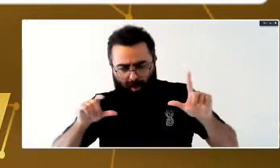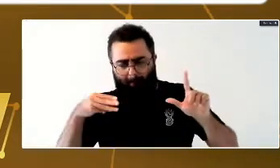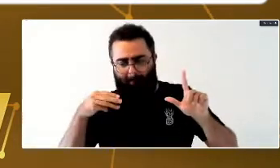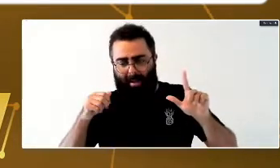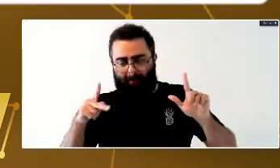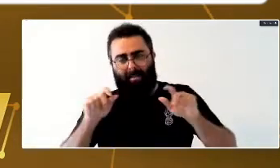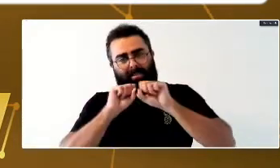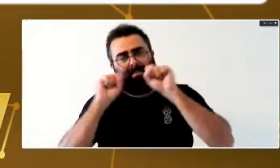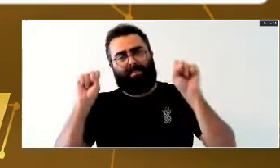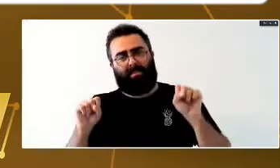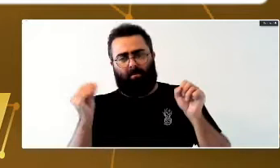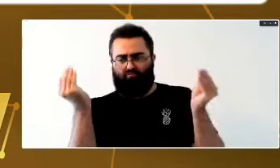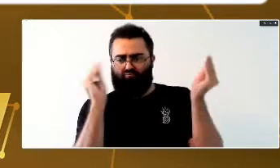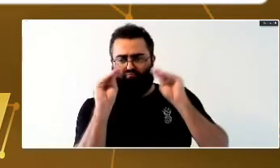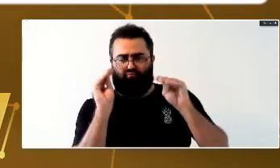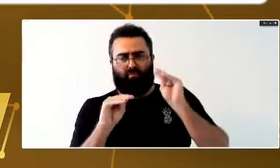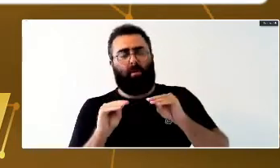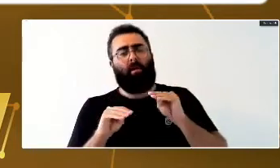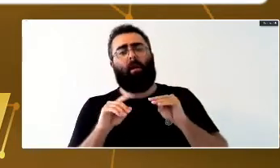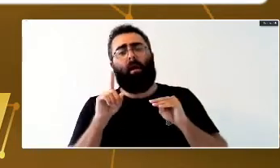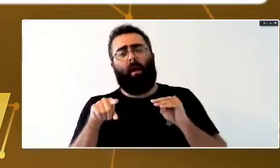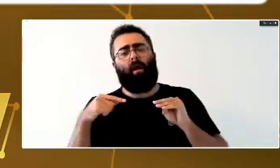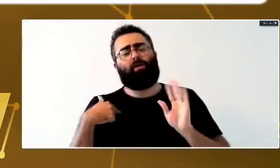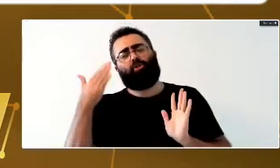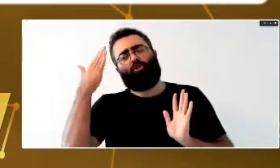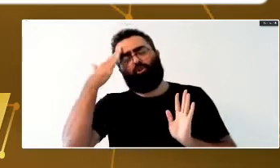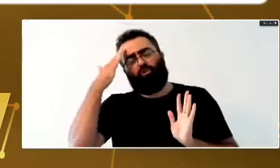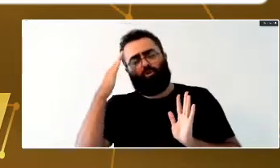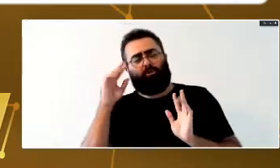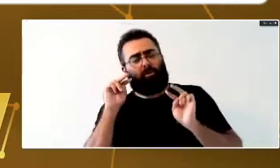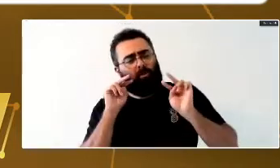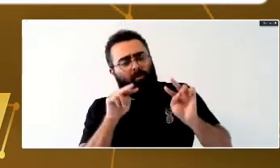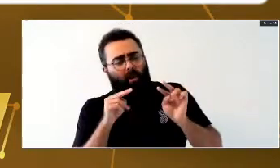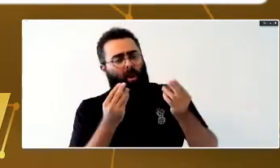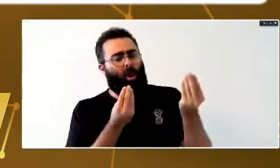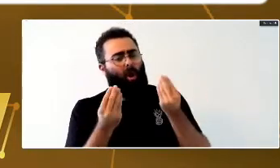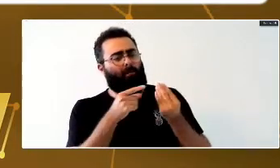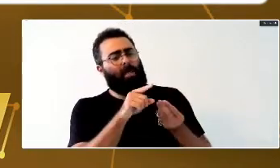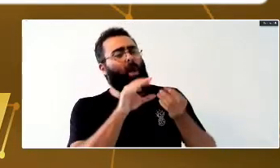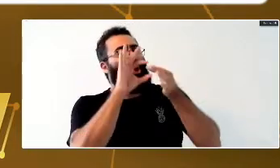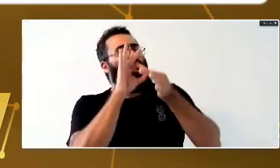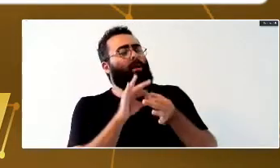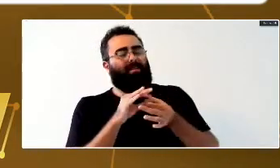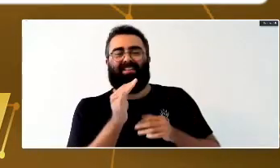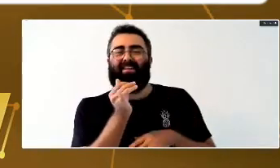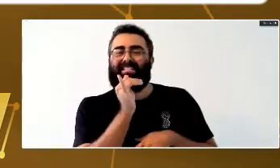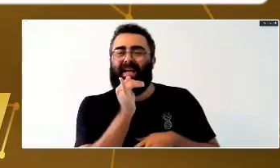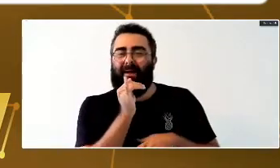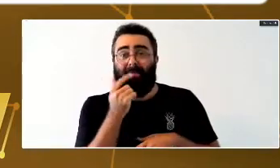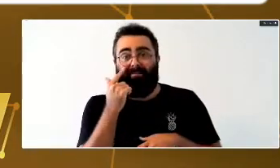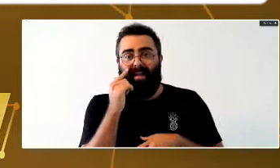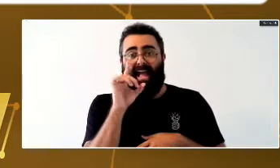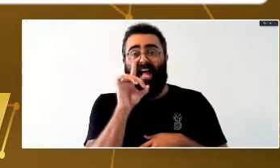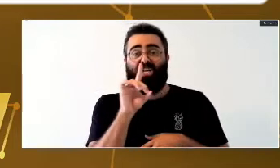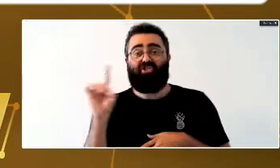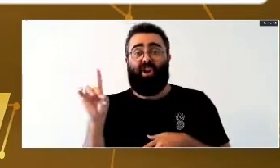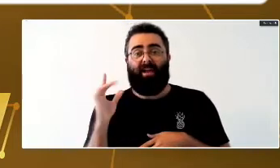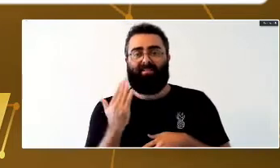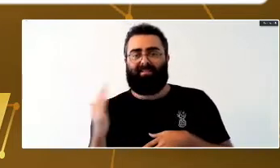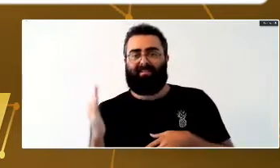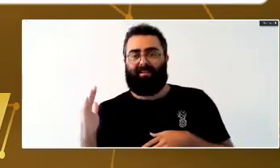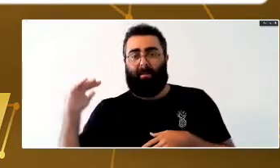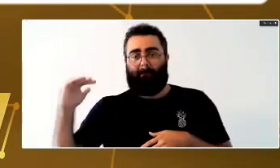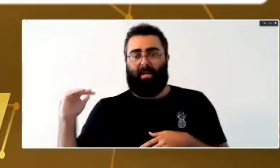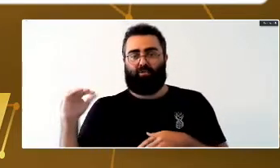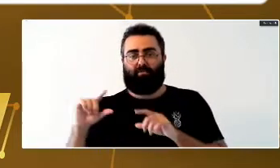relacionamentos desses empreendimentos com o meio onde ele está inserido. Então, a imagem que a gente tem mais à direita, abaixo, ela